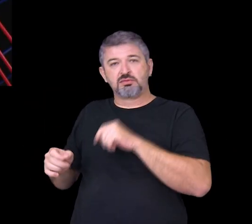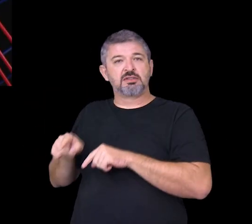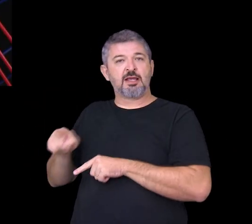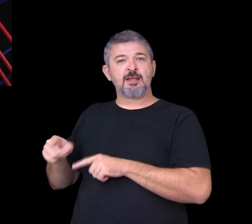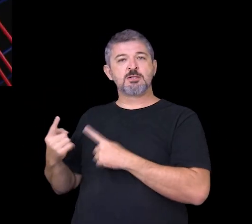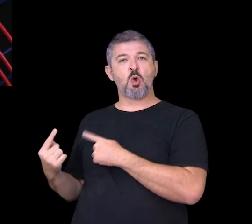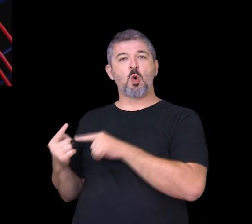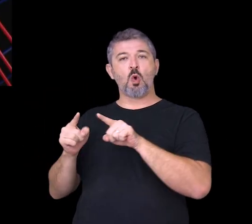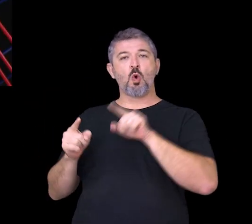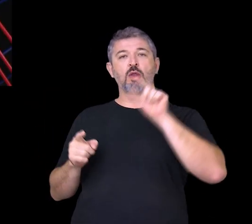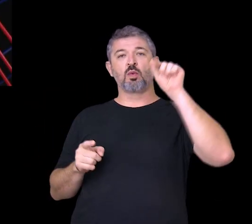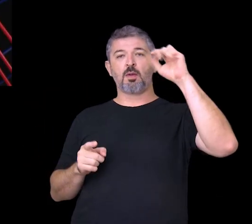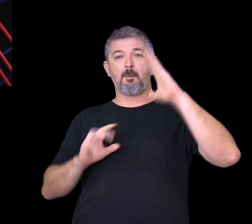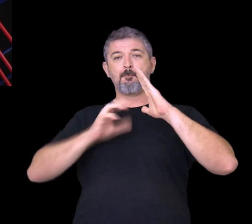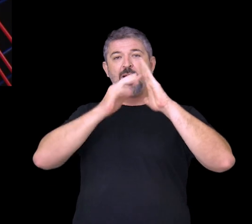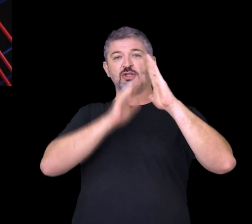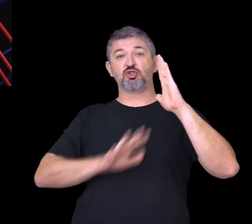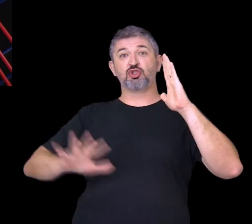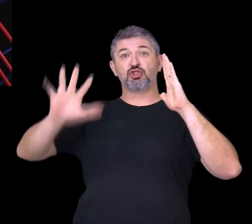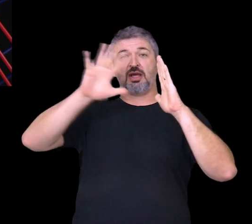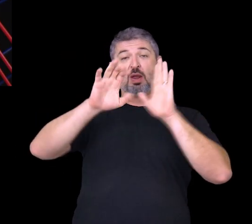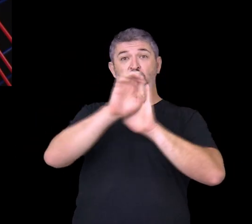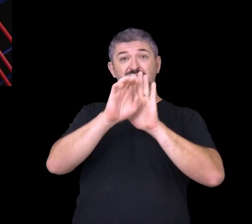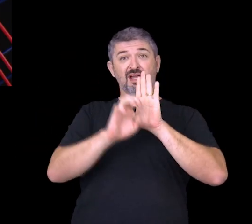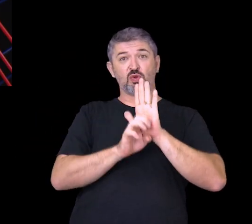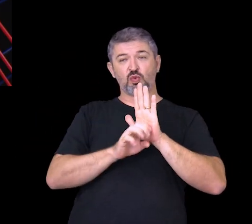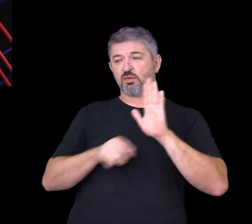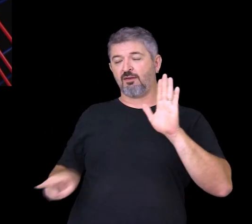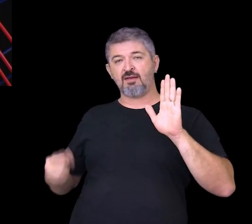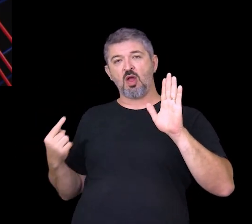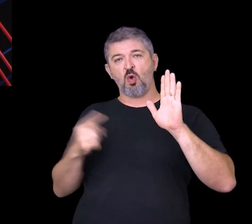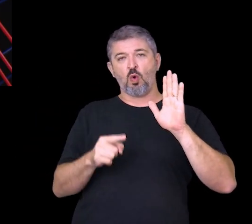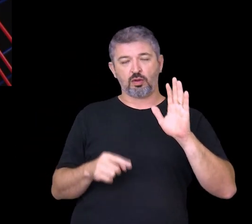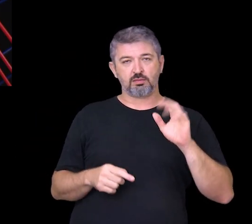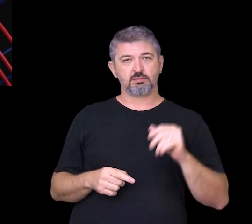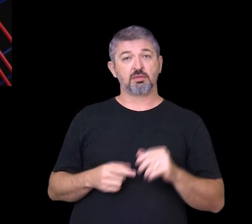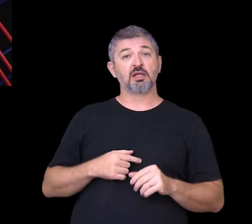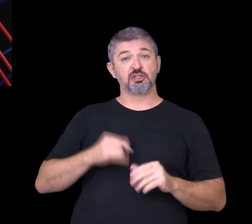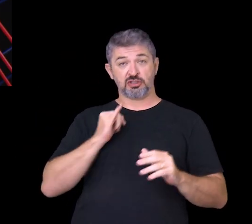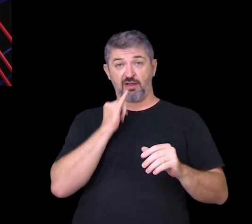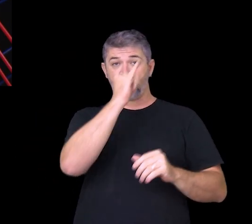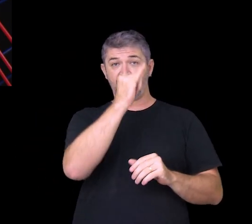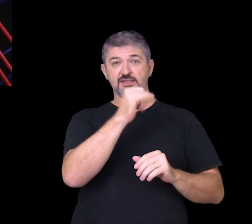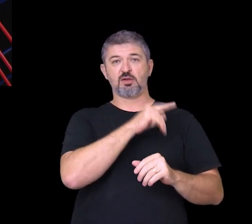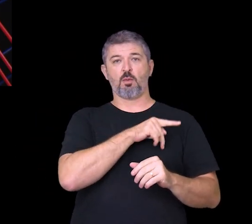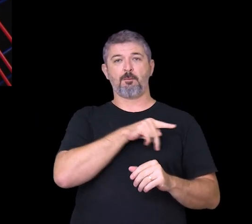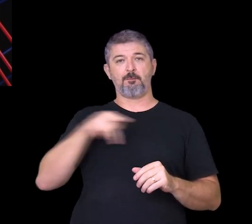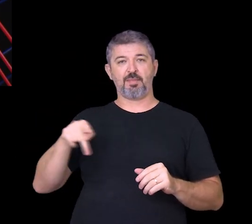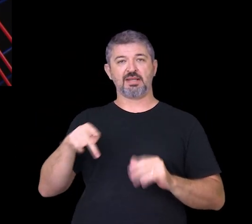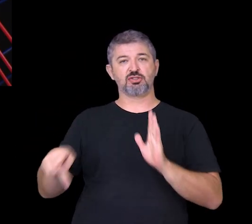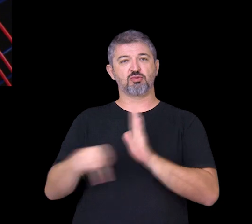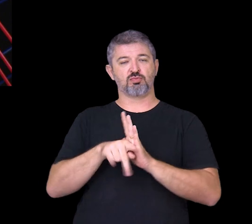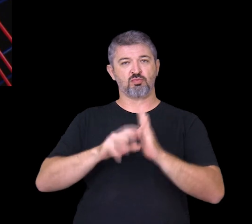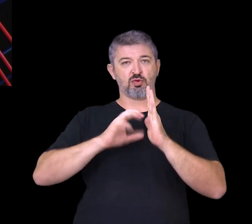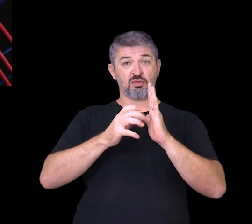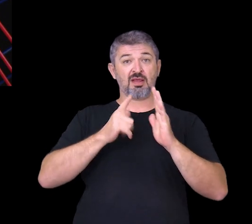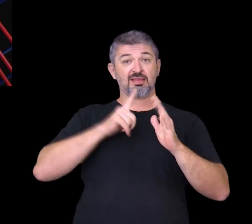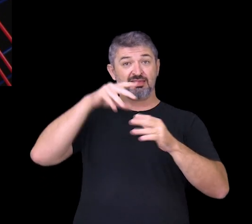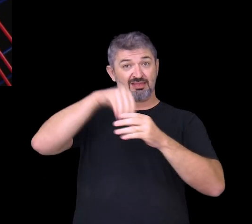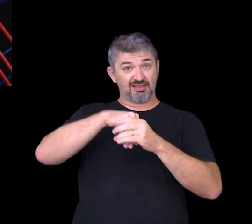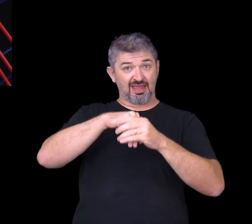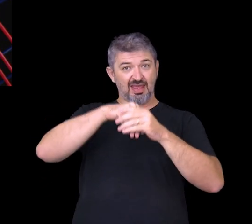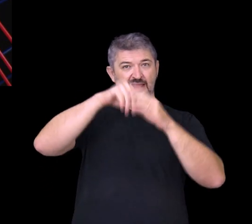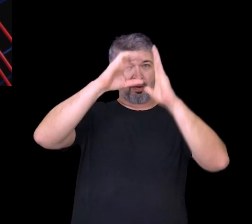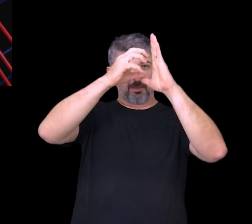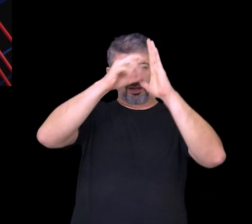distante está indo de contra o que prega o próprio estatuto partidário. Então a gente faz questão de notificar o presidente para que ele saiba que no